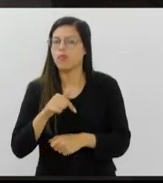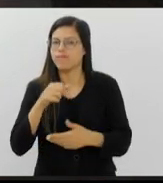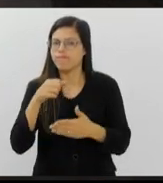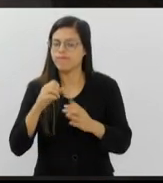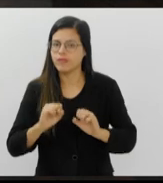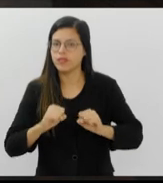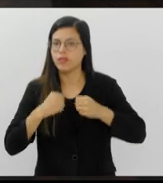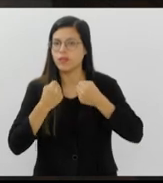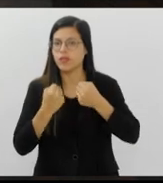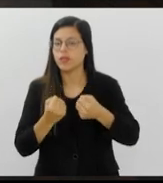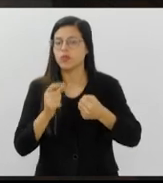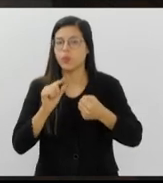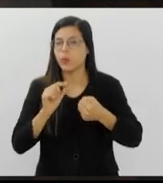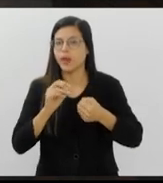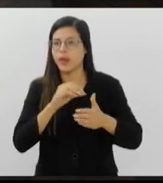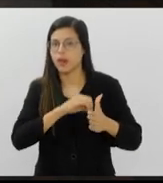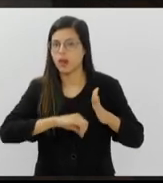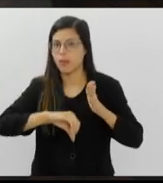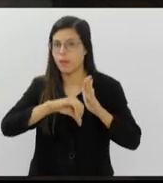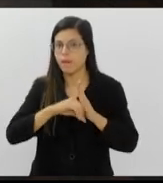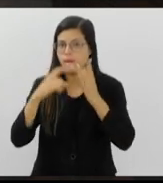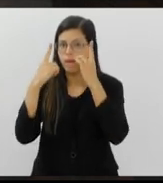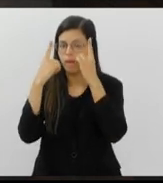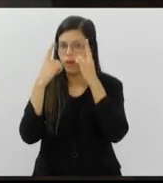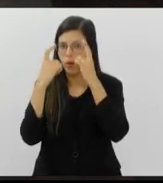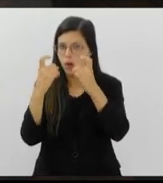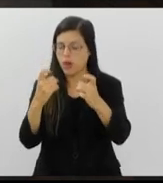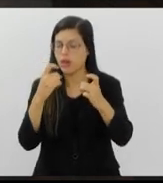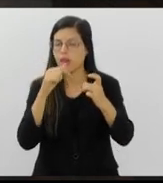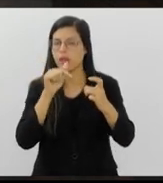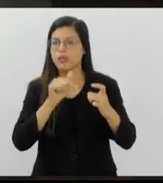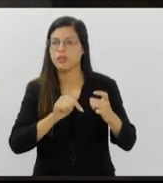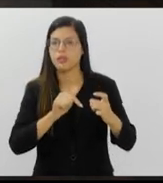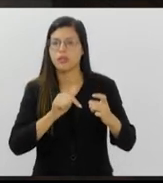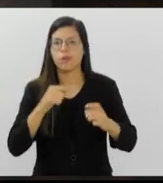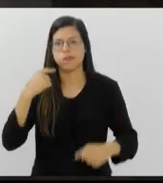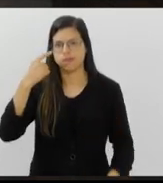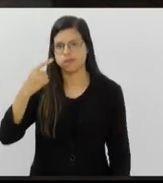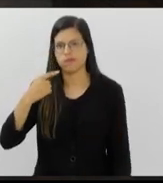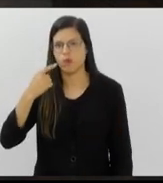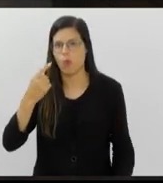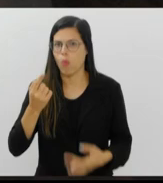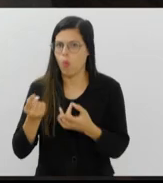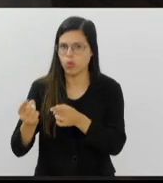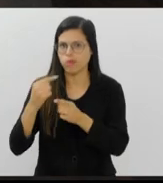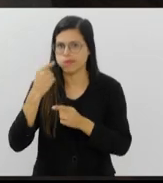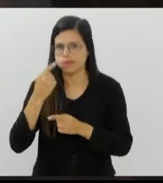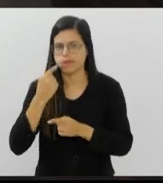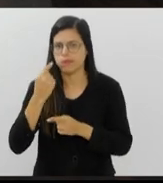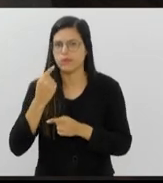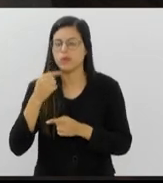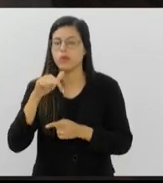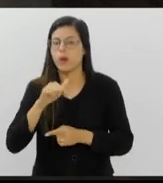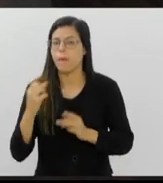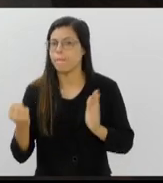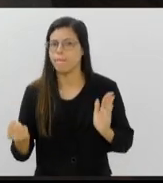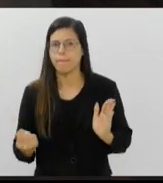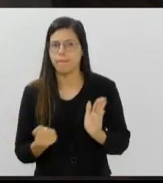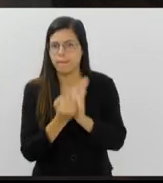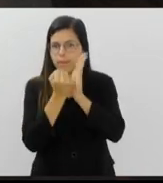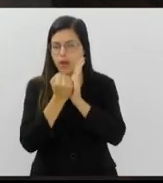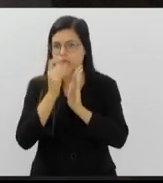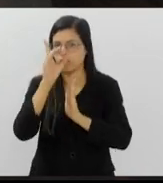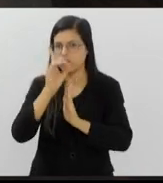da criminalização da violência das prerrogativas dos advogados, um marco na proteção dos direitos